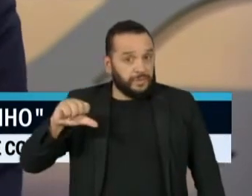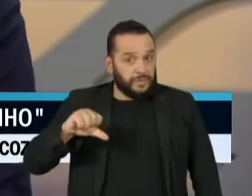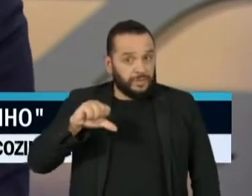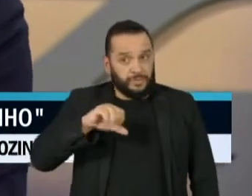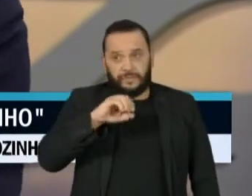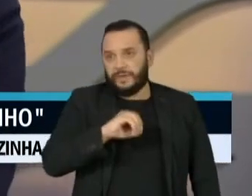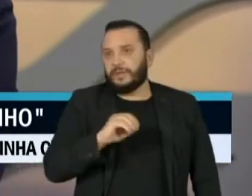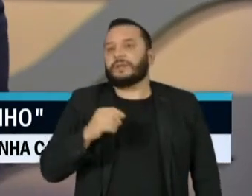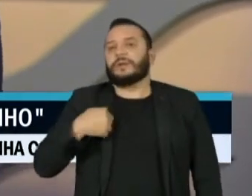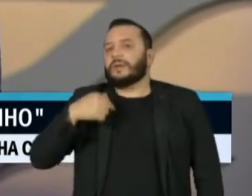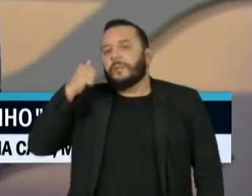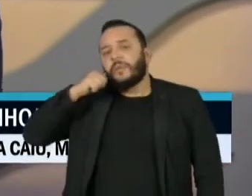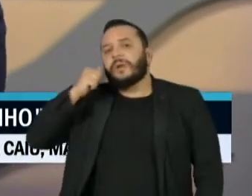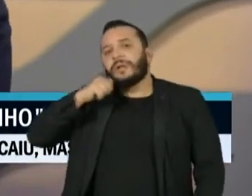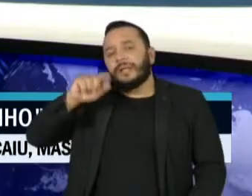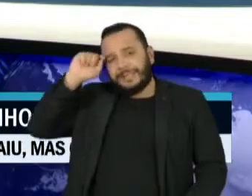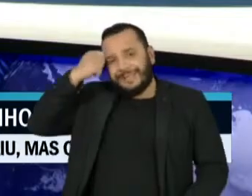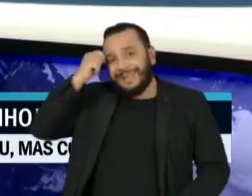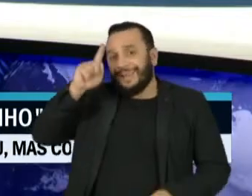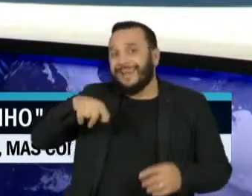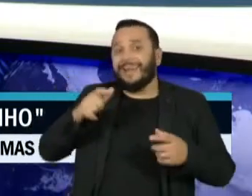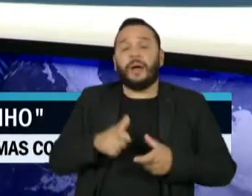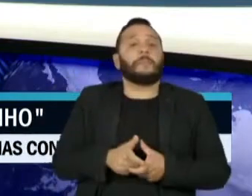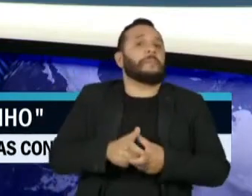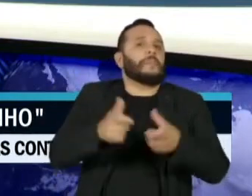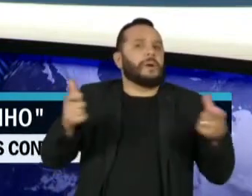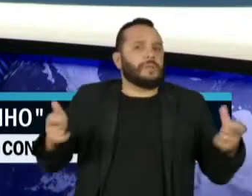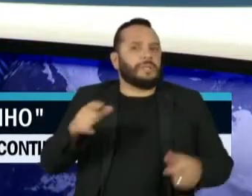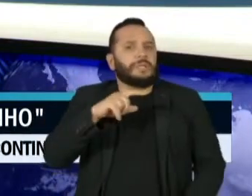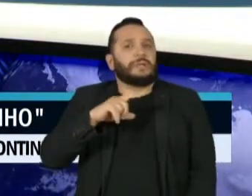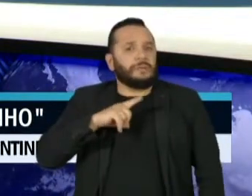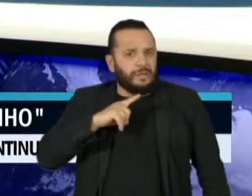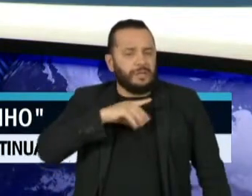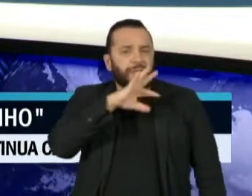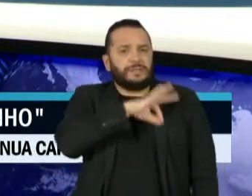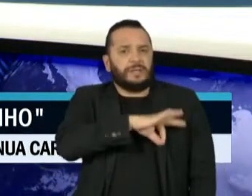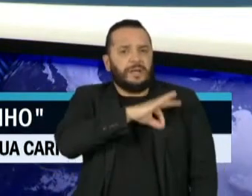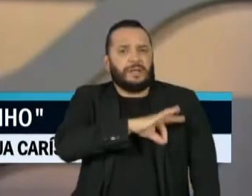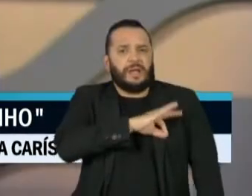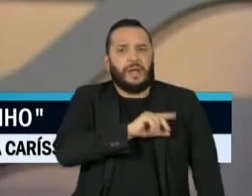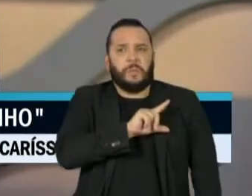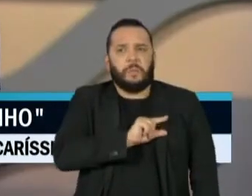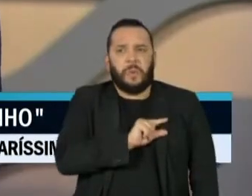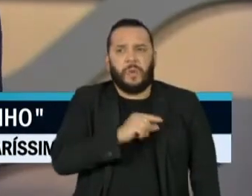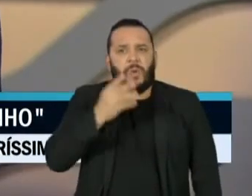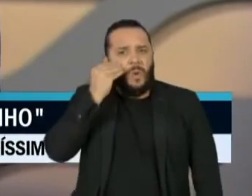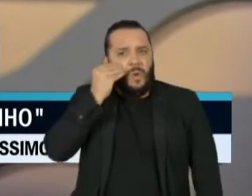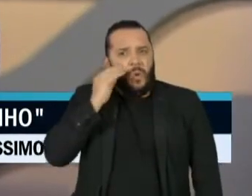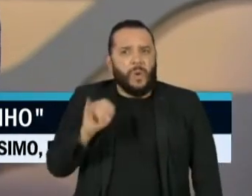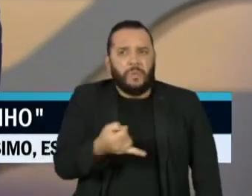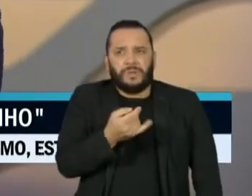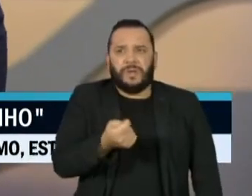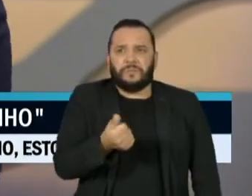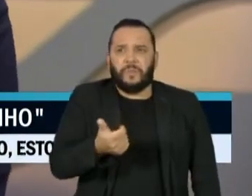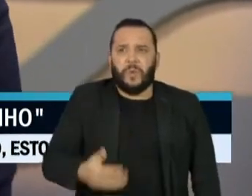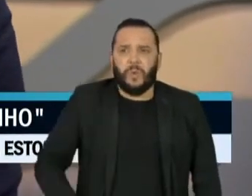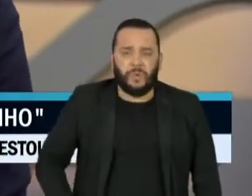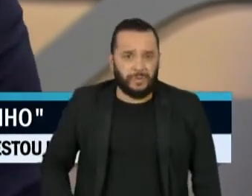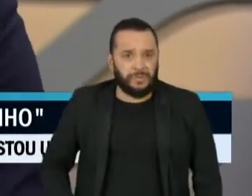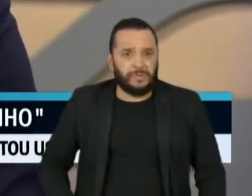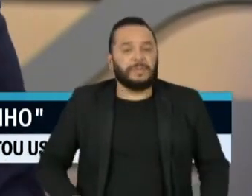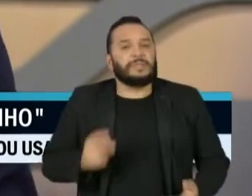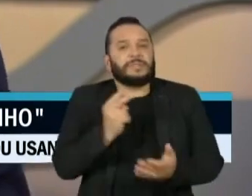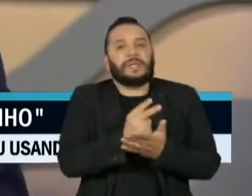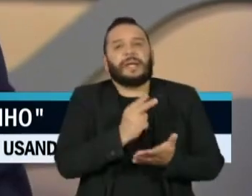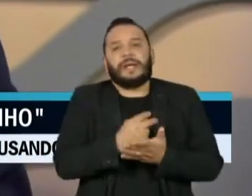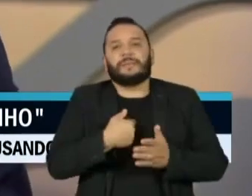mulheres negras são a maioria das que têm menor salário, menores oportunidades, um país que sempre colocou essas pessoas como